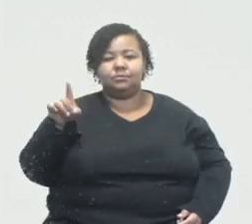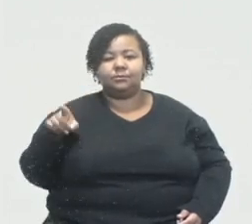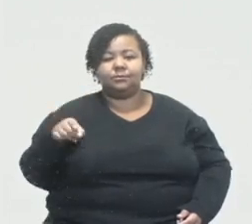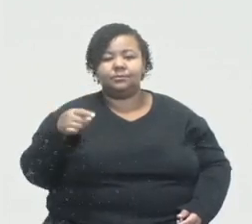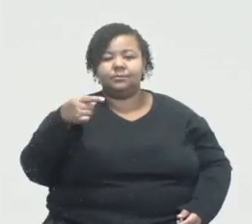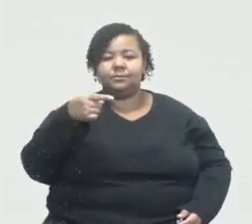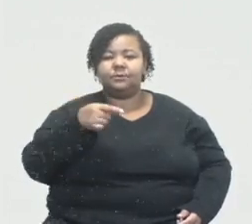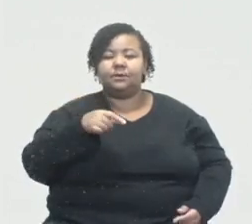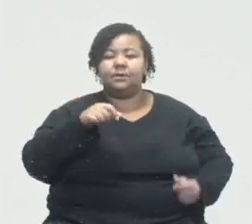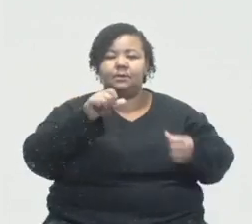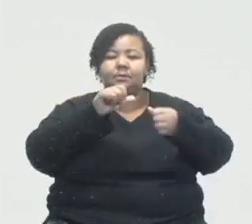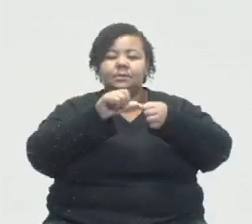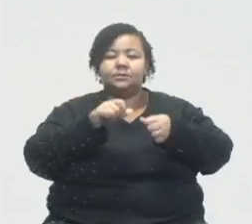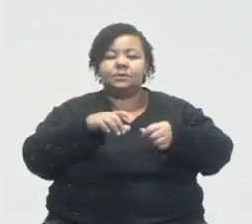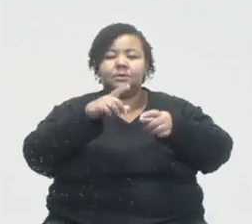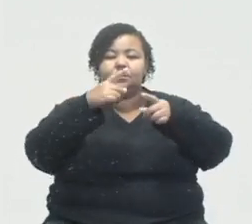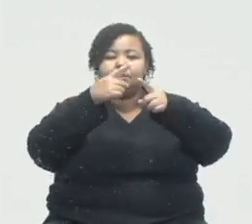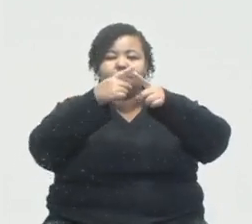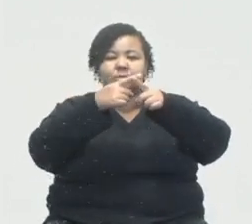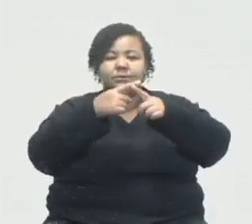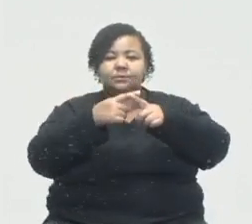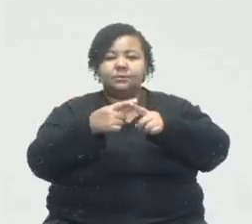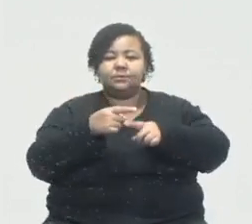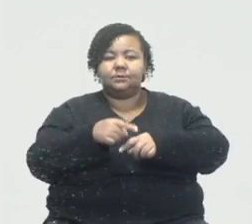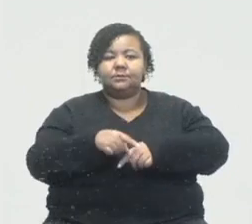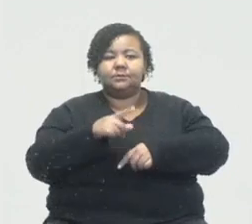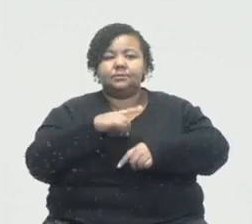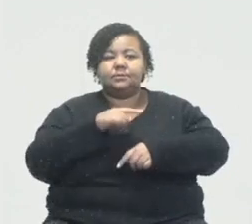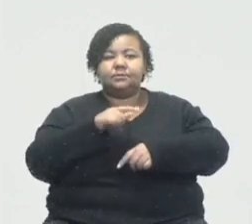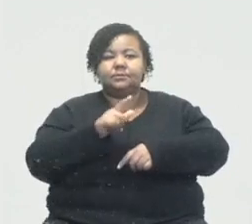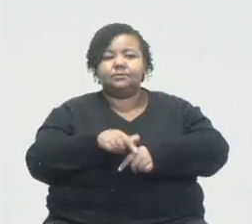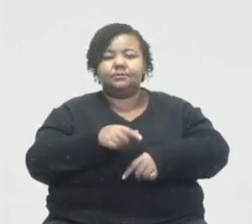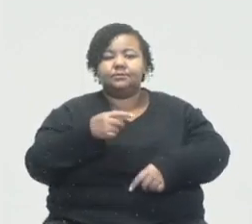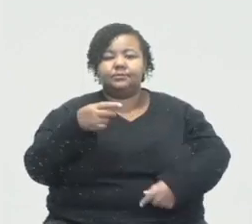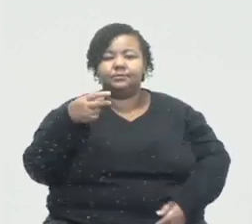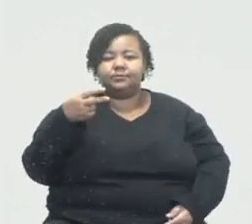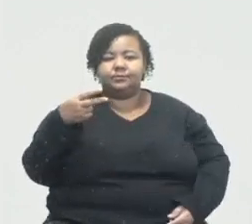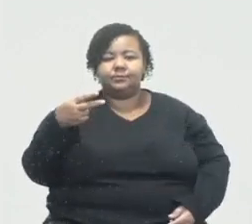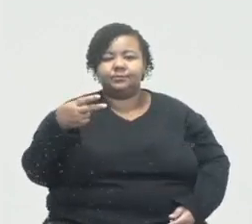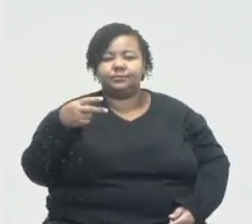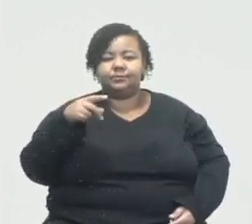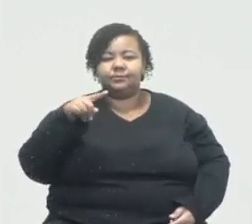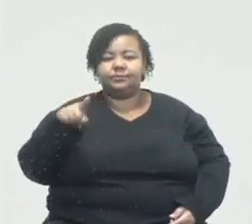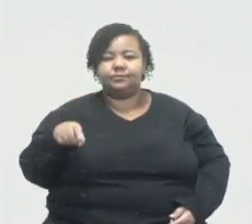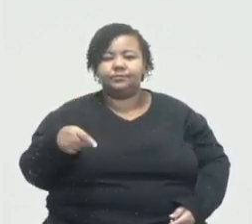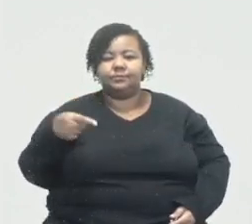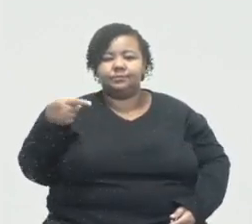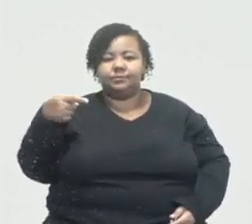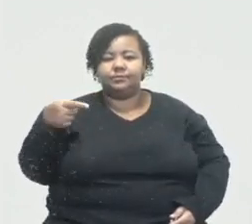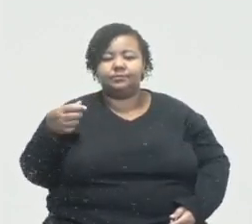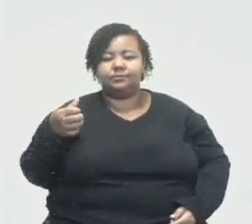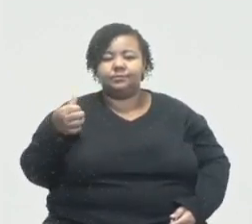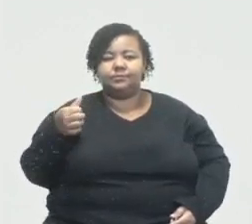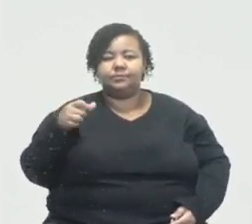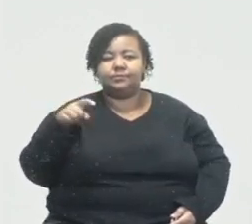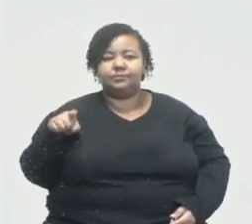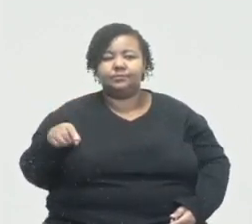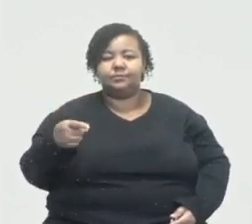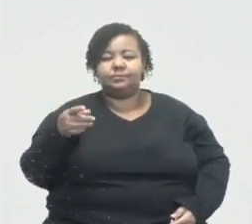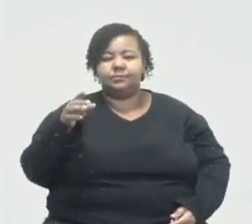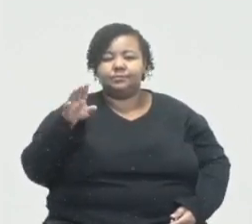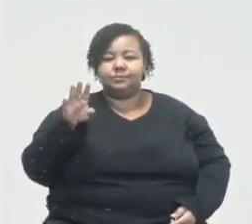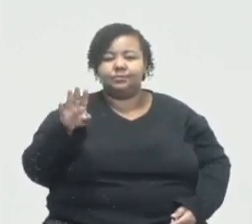aqui realizando a nossa multiplicação por escalar, nós temos 2 menos 6 e 4.